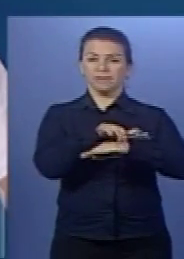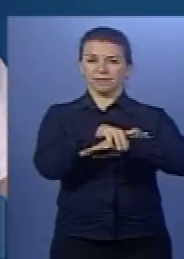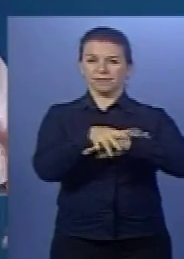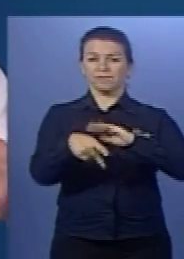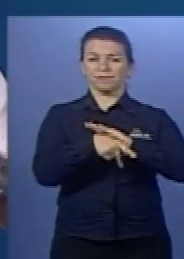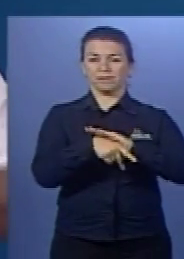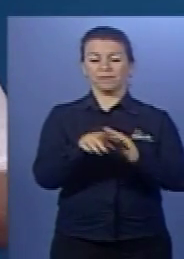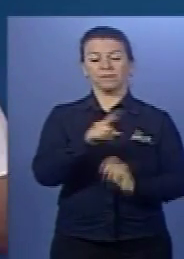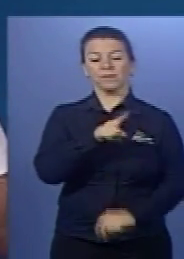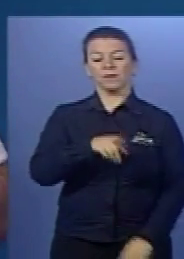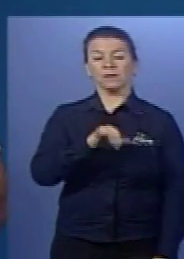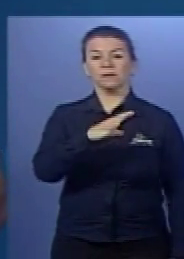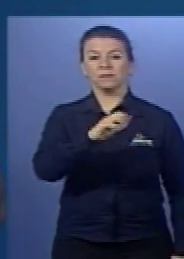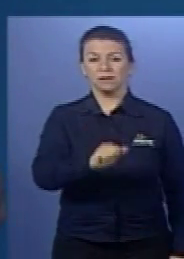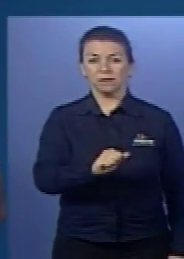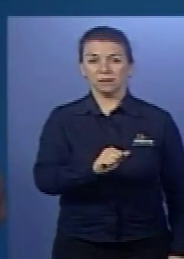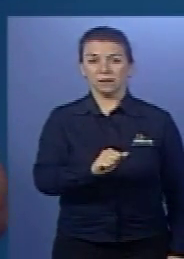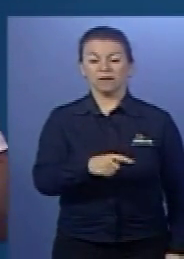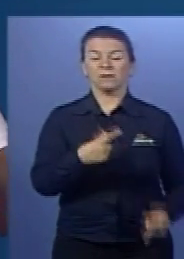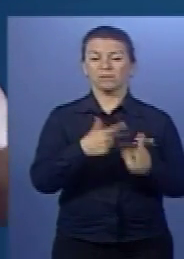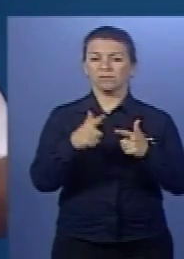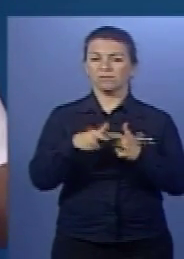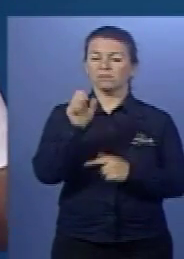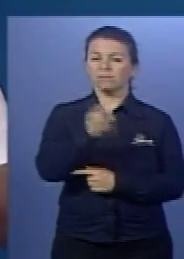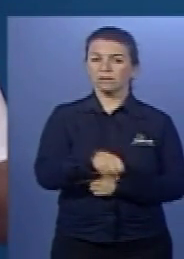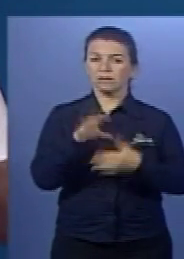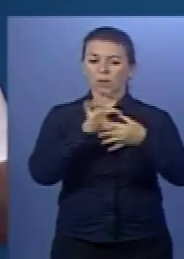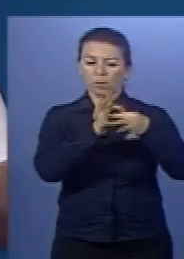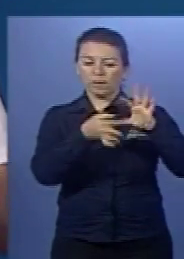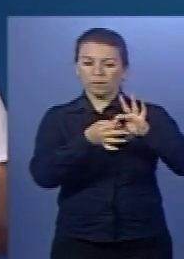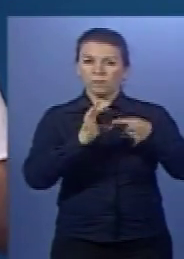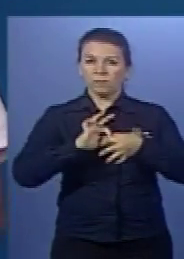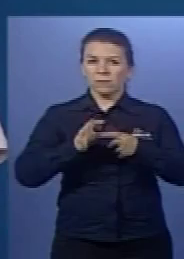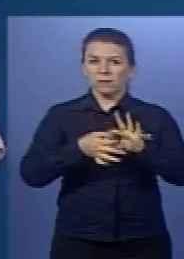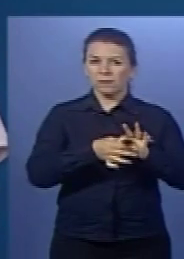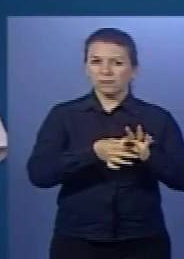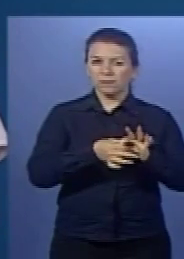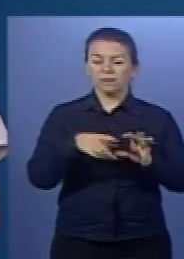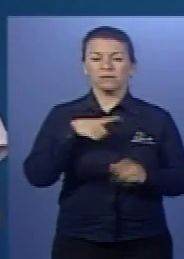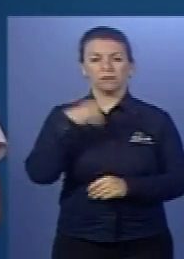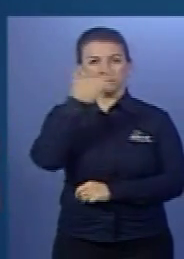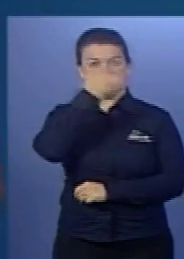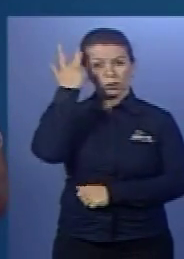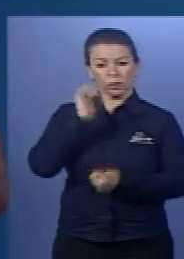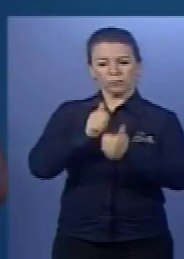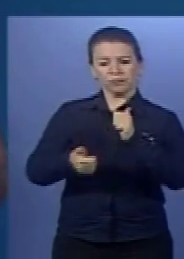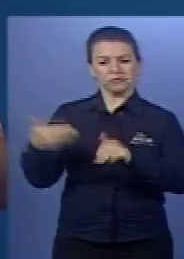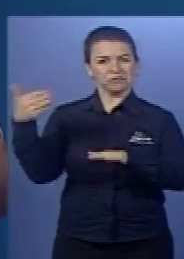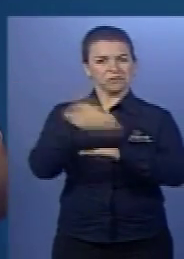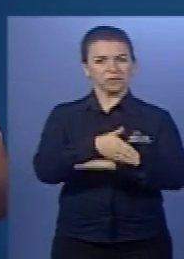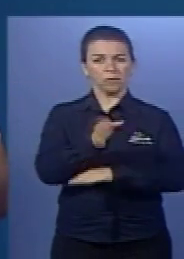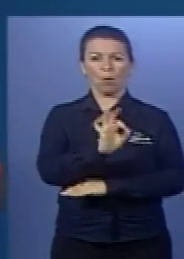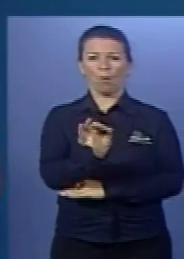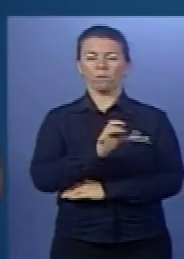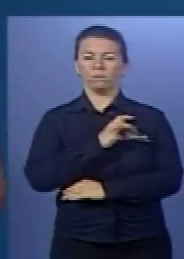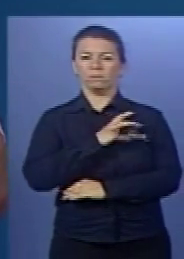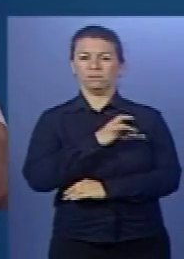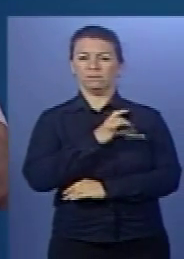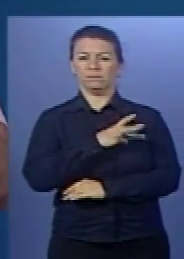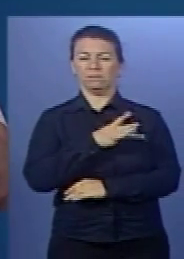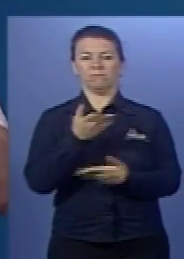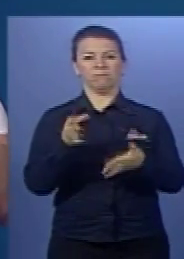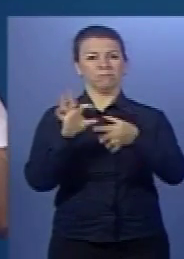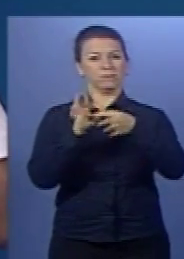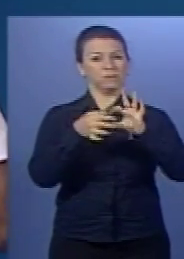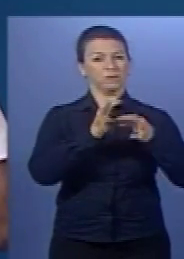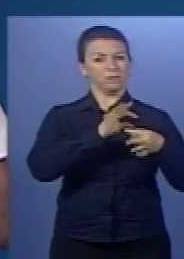a zika ameaçou, inclusive, a Olimpíada. Houve uma série de situações de atletas que disseram, não vou porque eu tenho receio. E aí a Olimpíada,